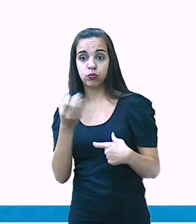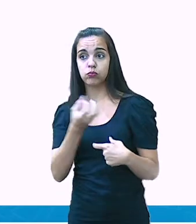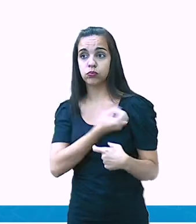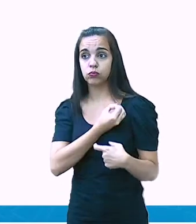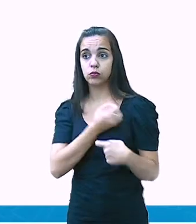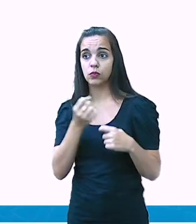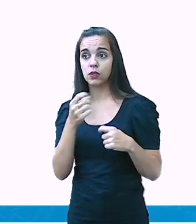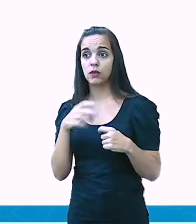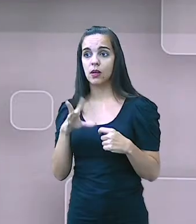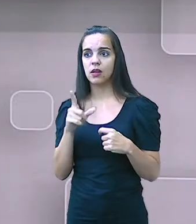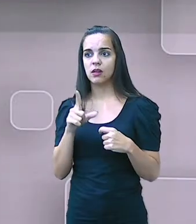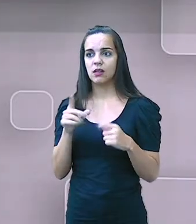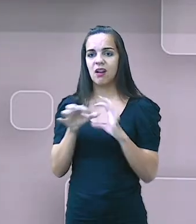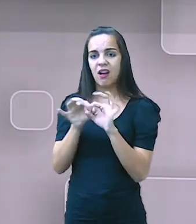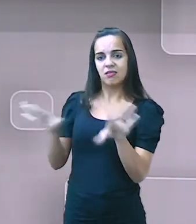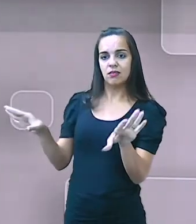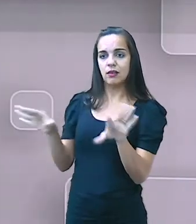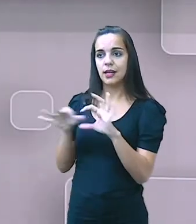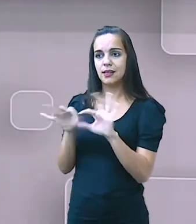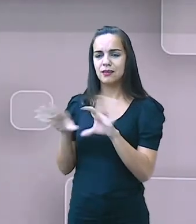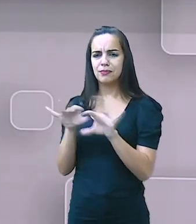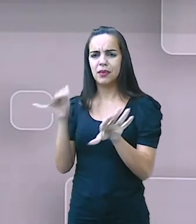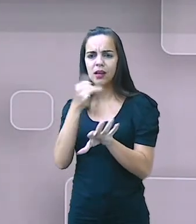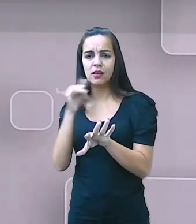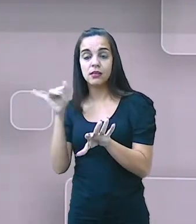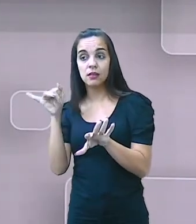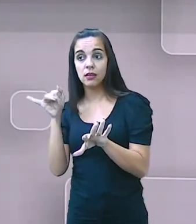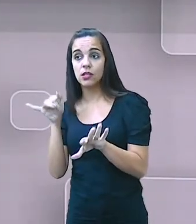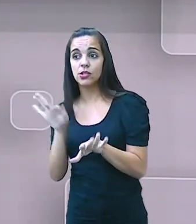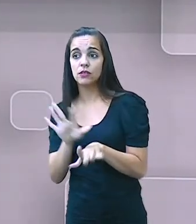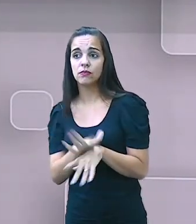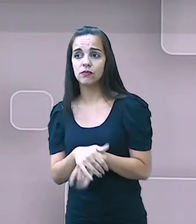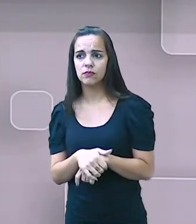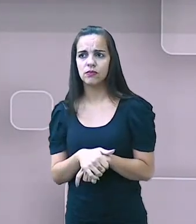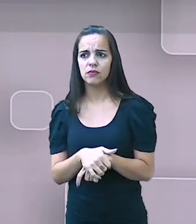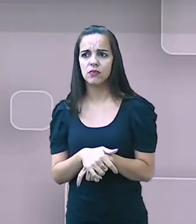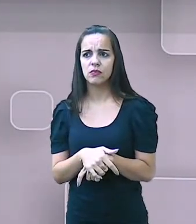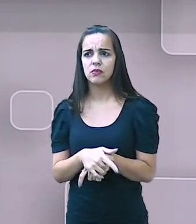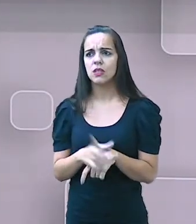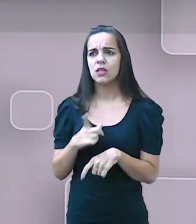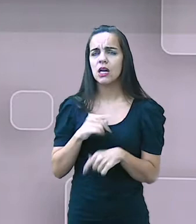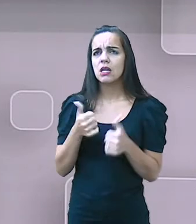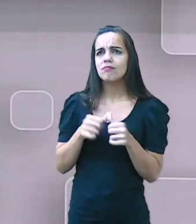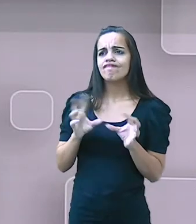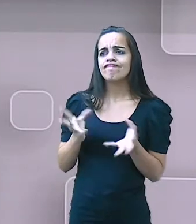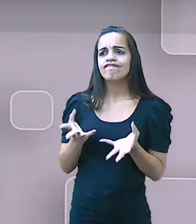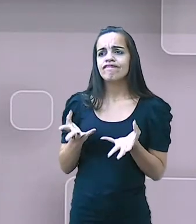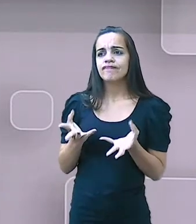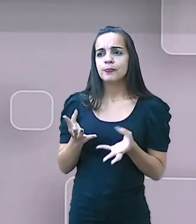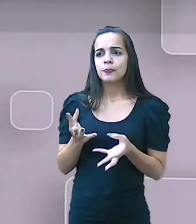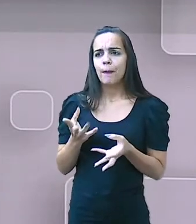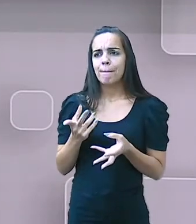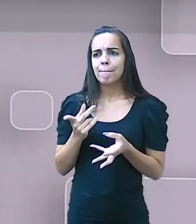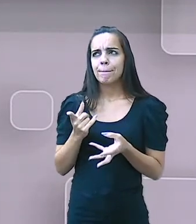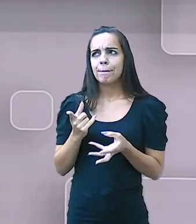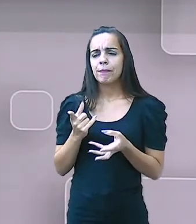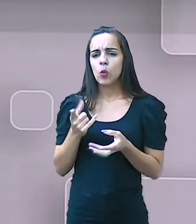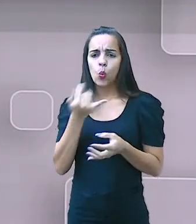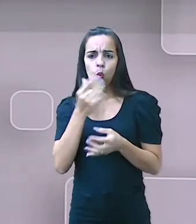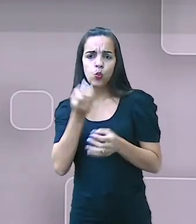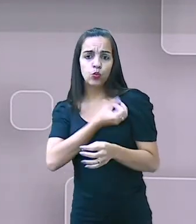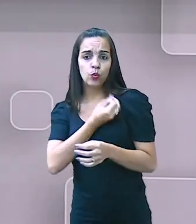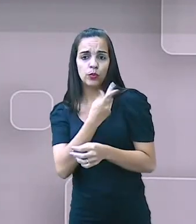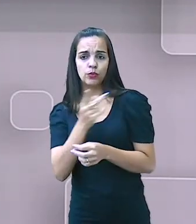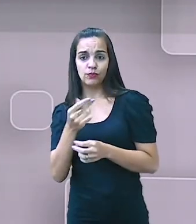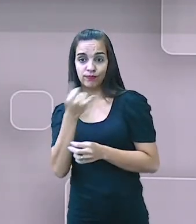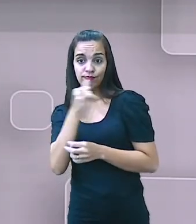armazenada, e ele libera esta energia, então ele fica com a energia menor. O que